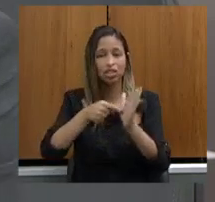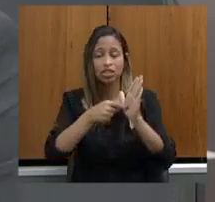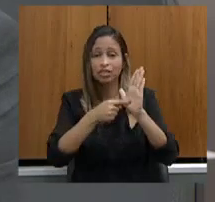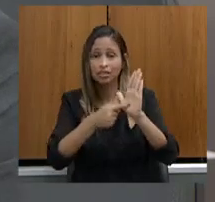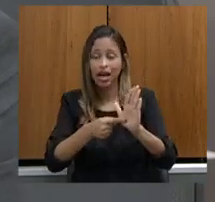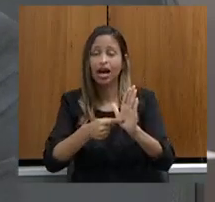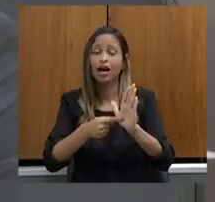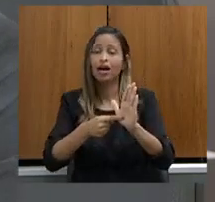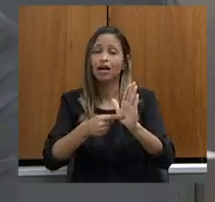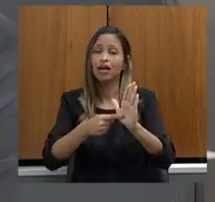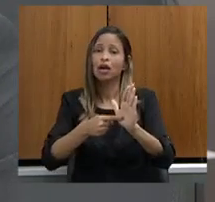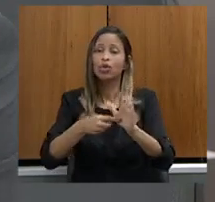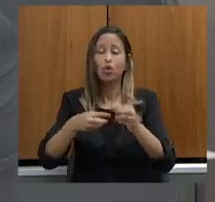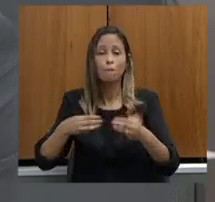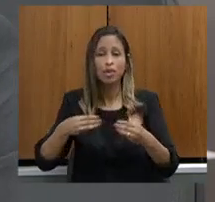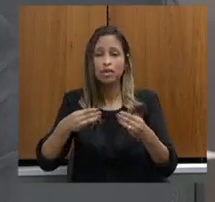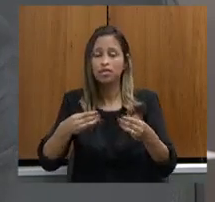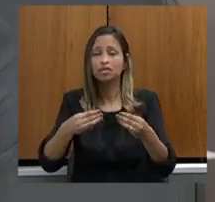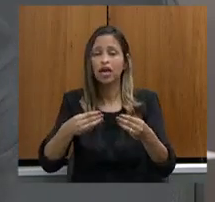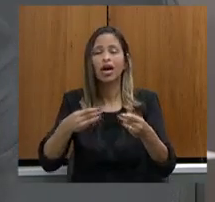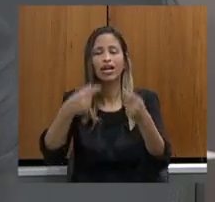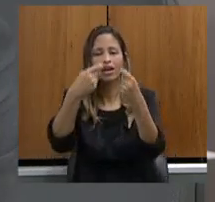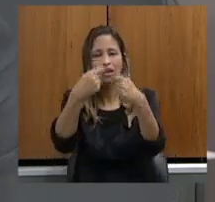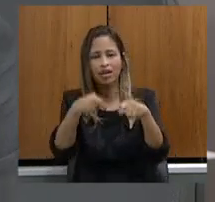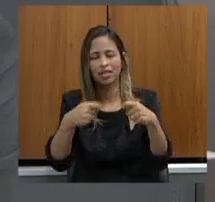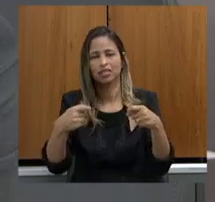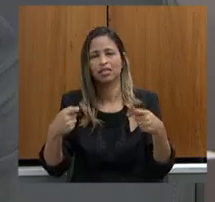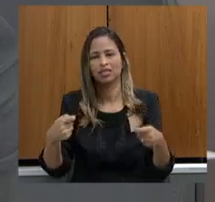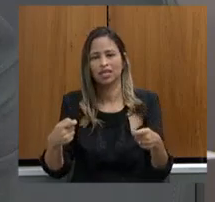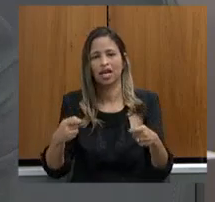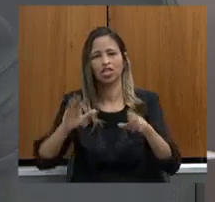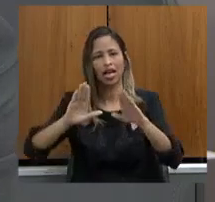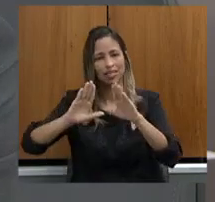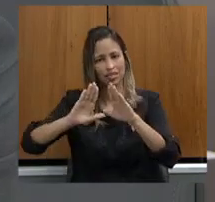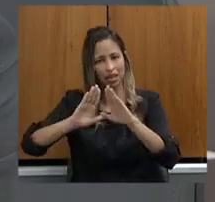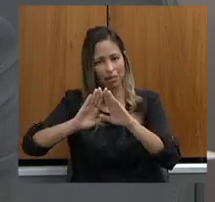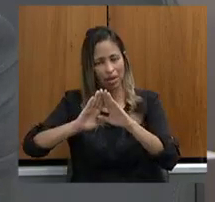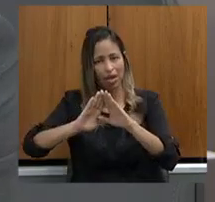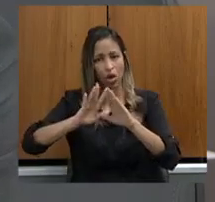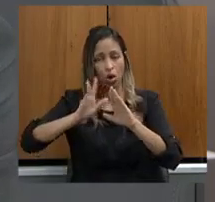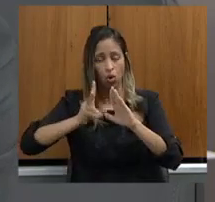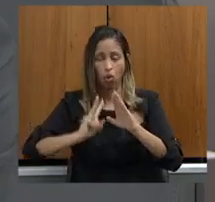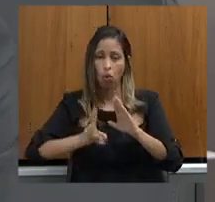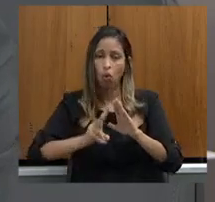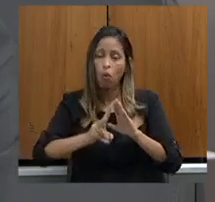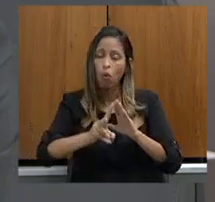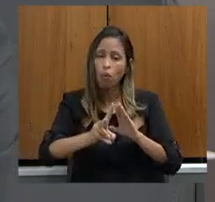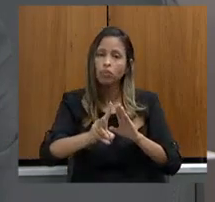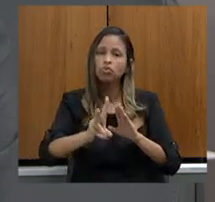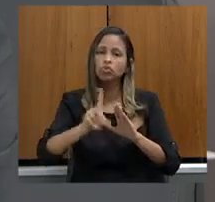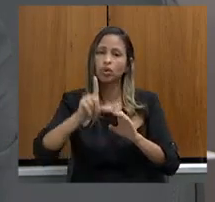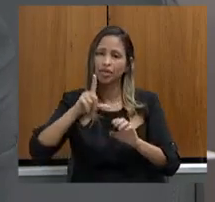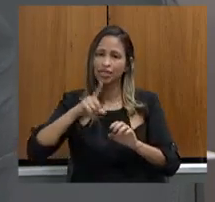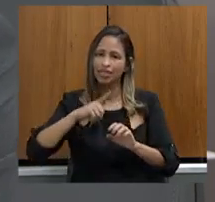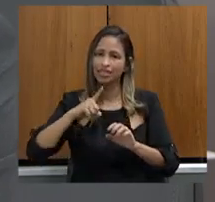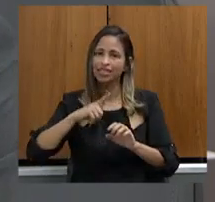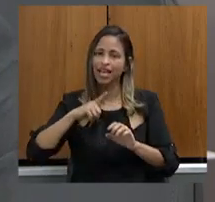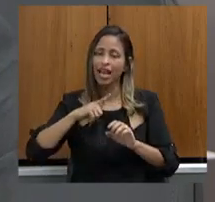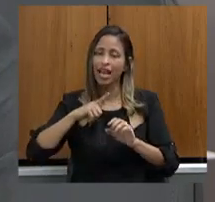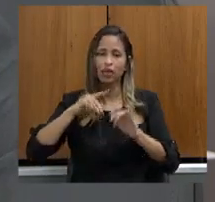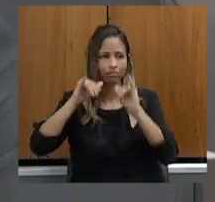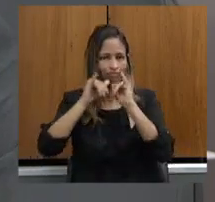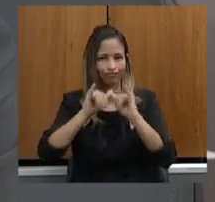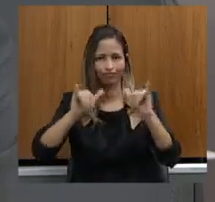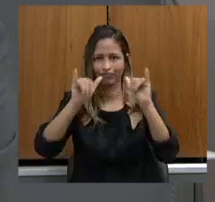na decisão do ministro a necessidade da Assembleia Legislativa continuar né tendo que dar a sua